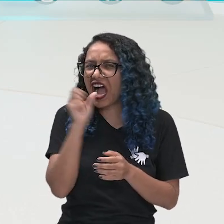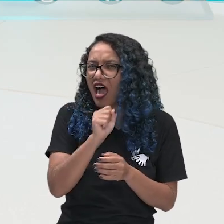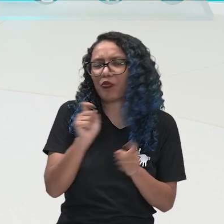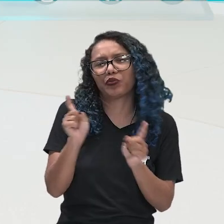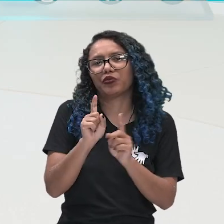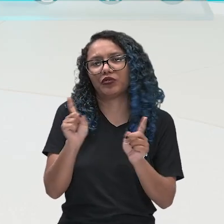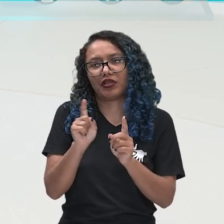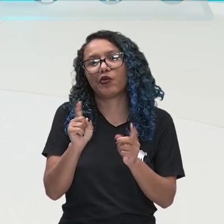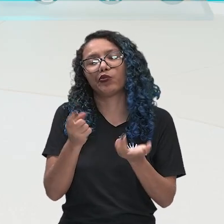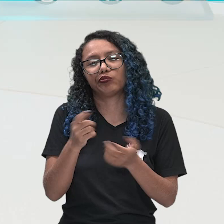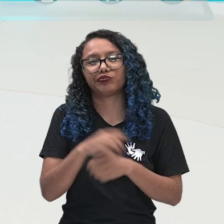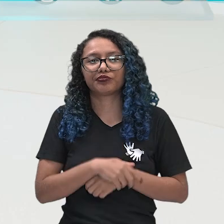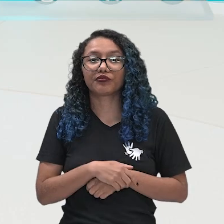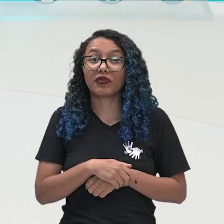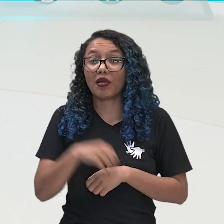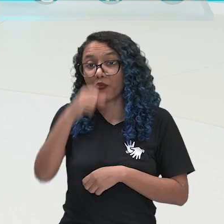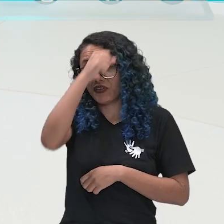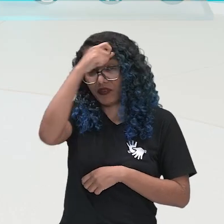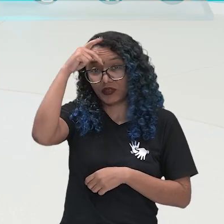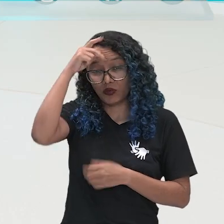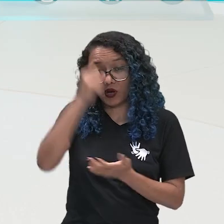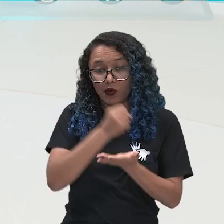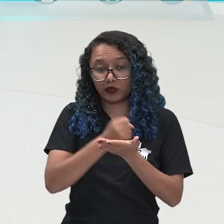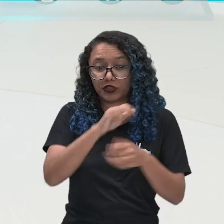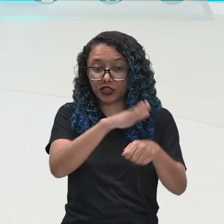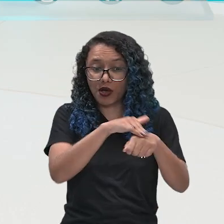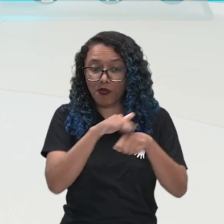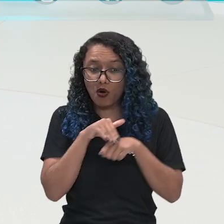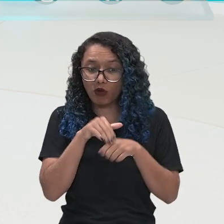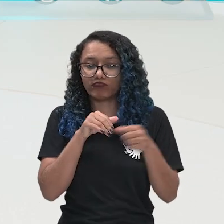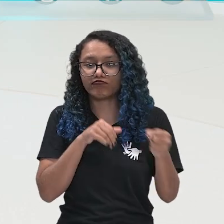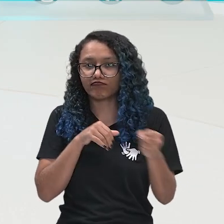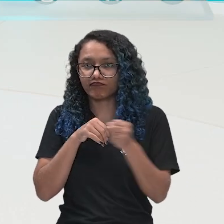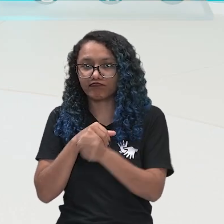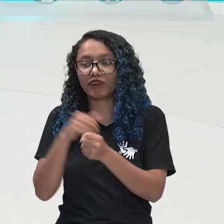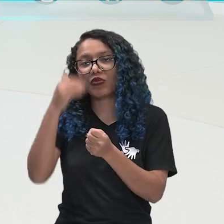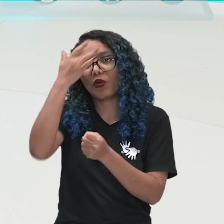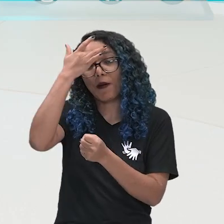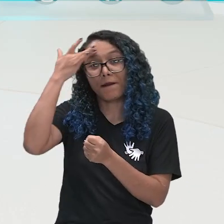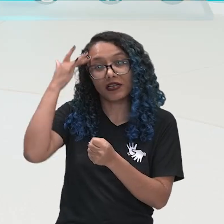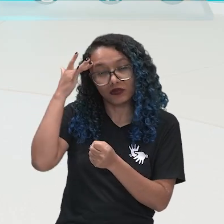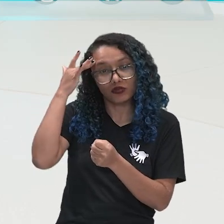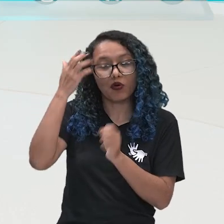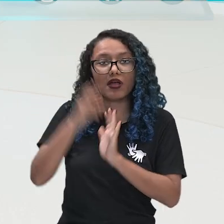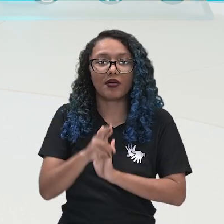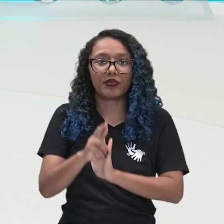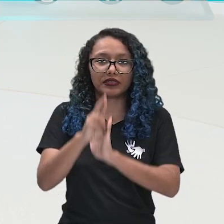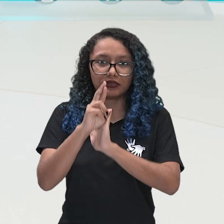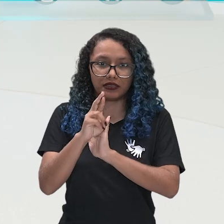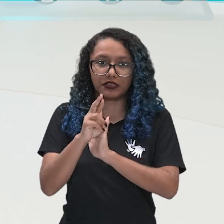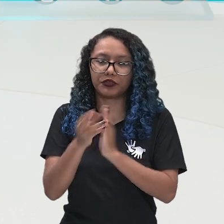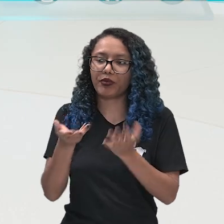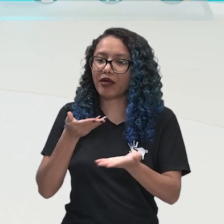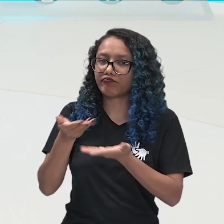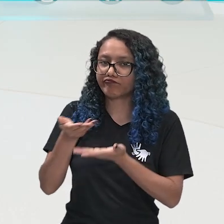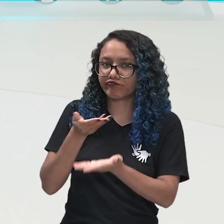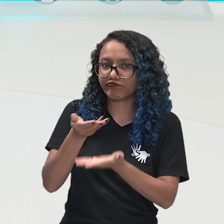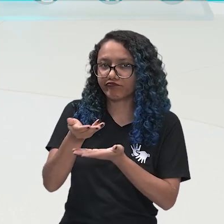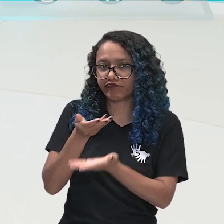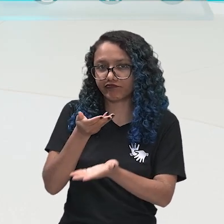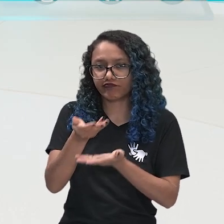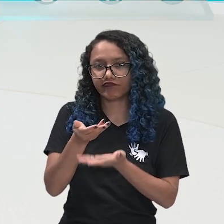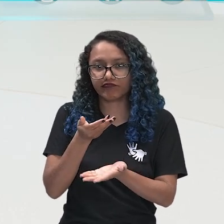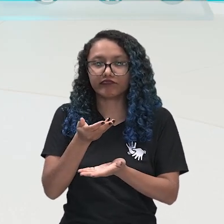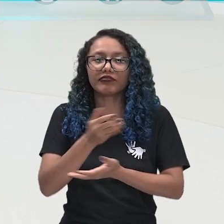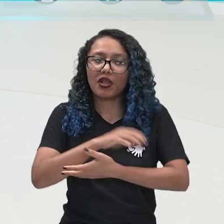contratou uma mediadora para fazer essa ponte que estava entre a questão dos grafiteiros, não é verdade, e